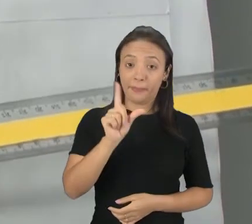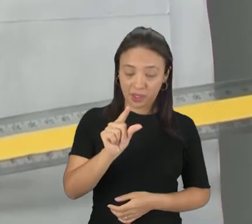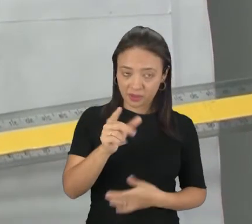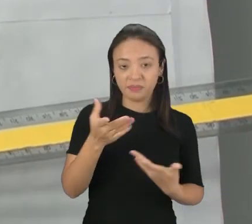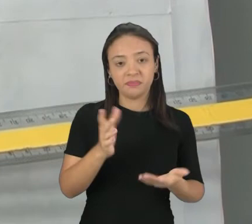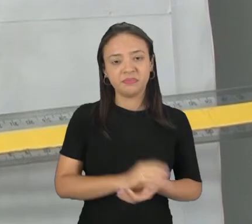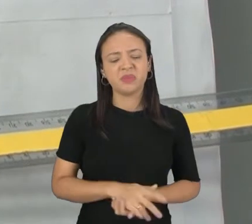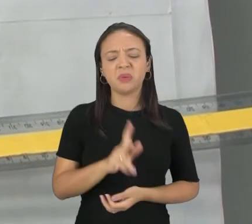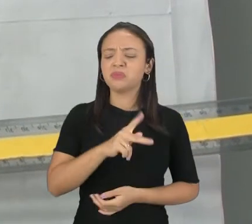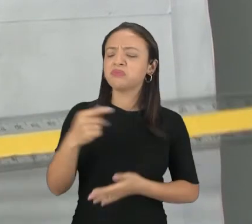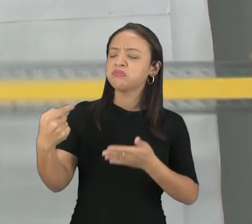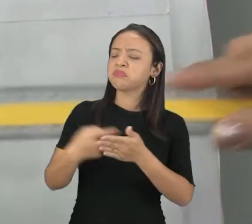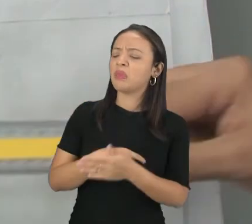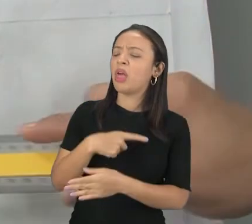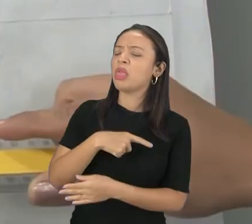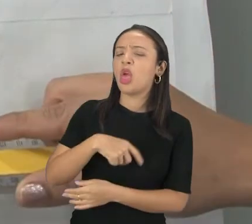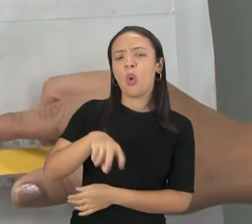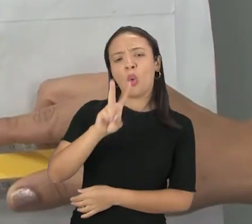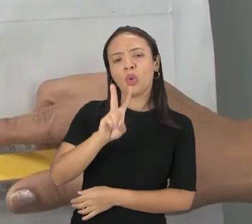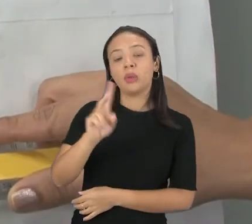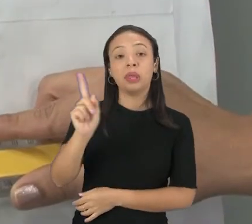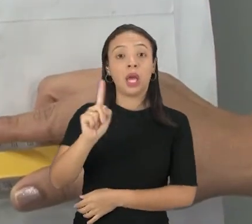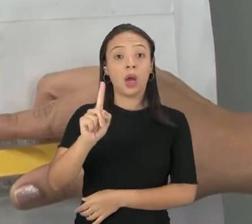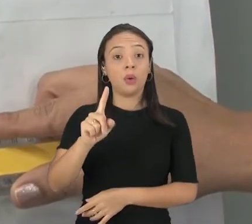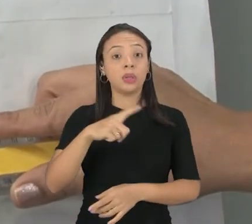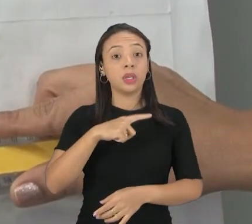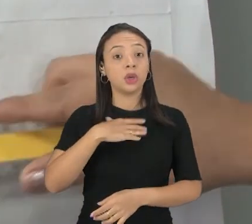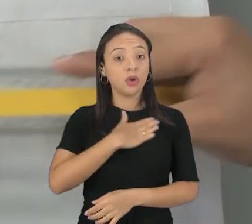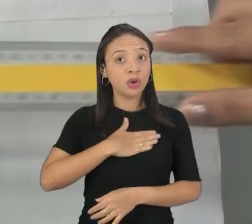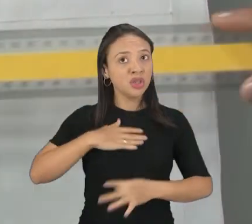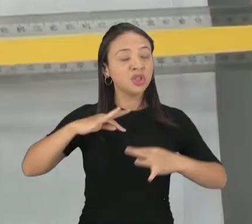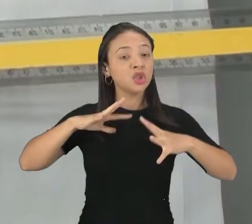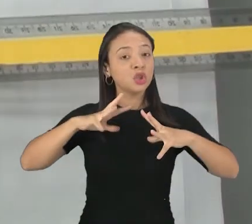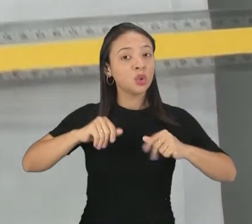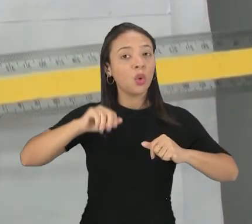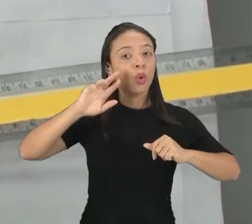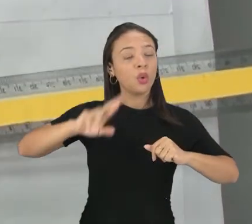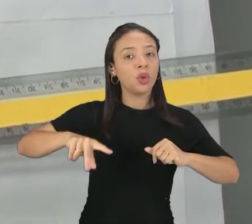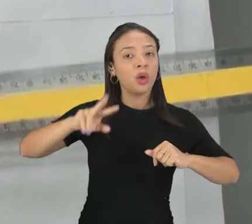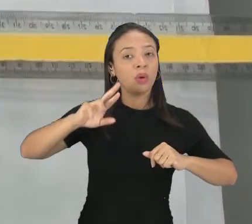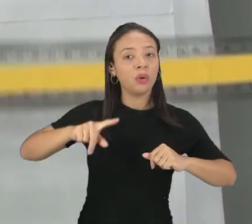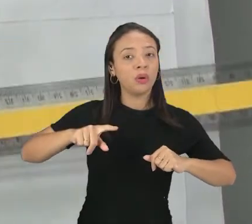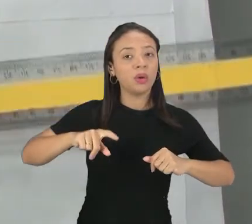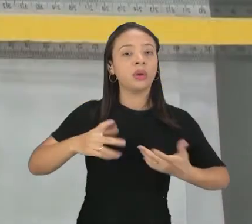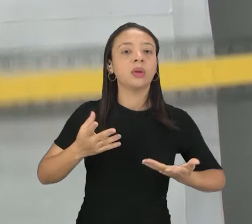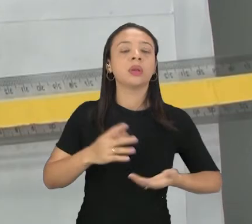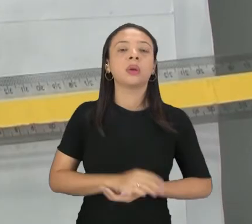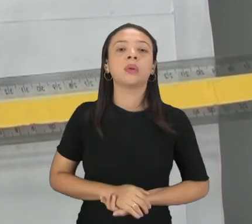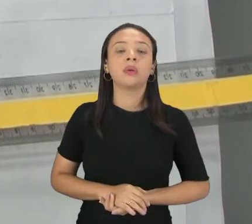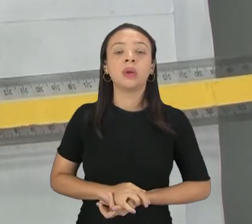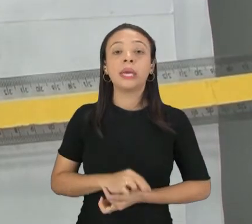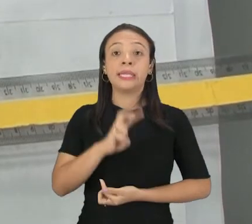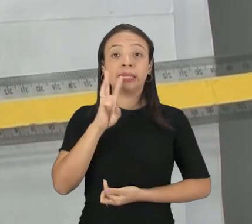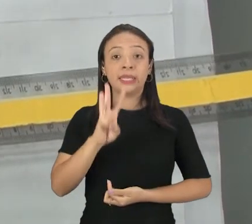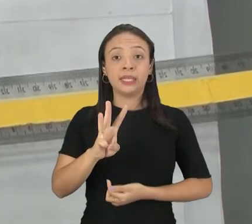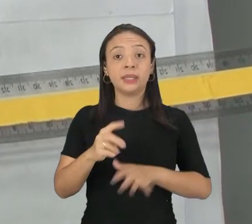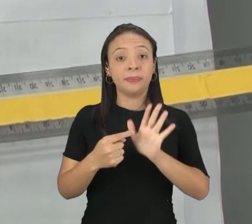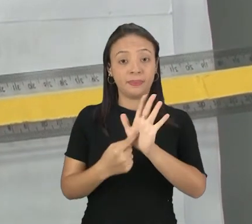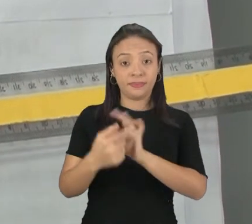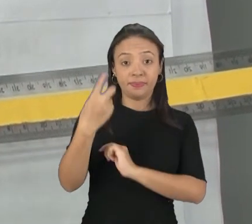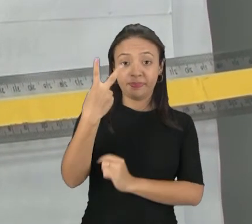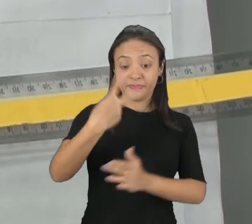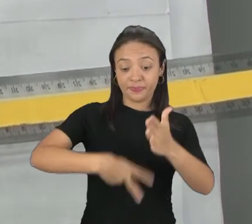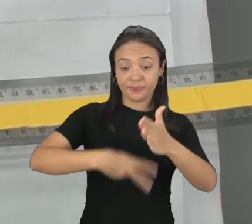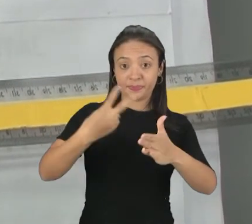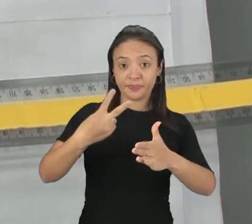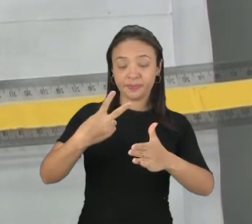certo professora mais tenho dois não é isso aqui foram os que gostaram de tudo não se encaixa Três e três então ele se repetiram duas vezes